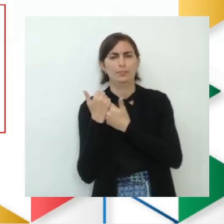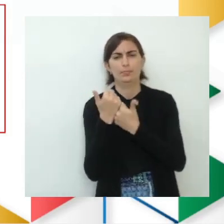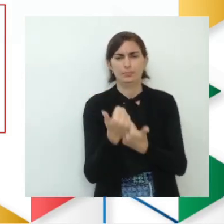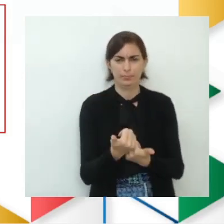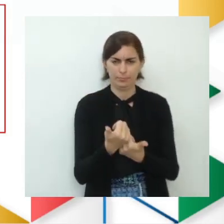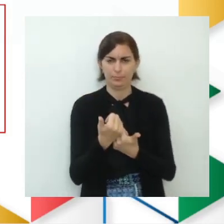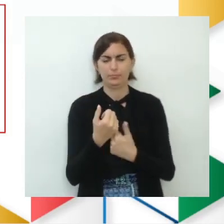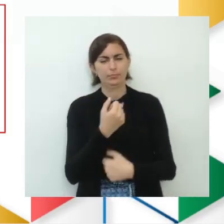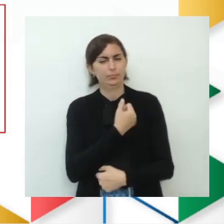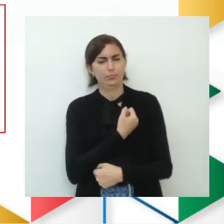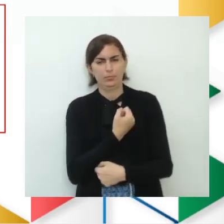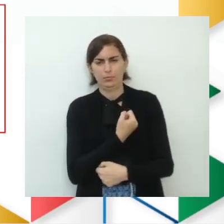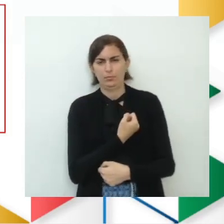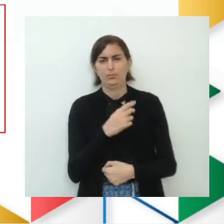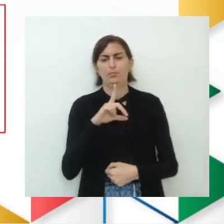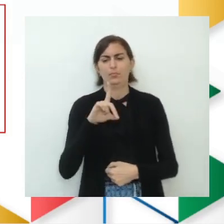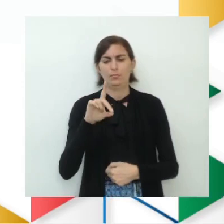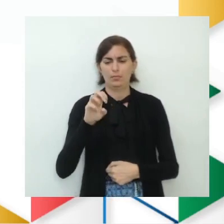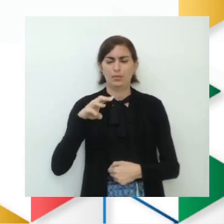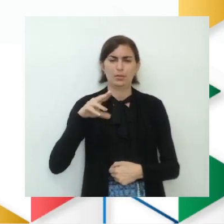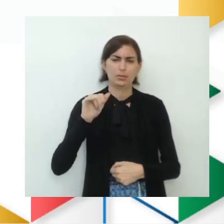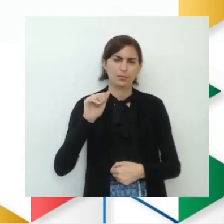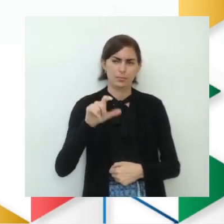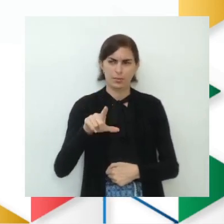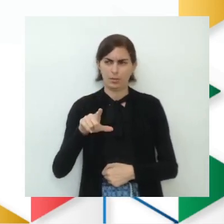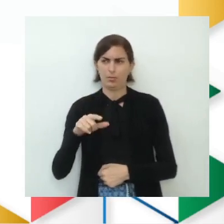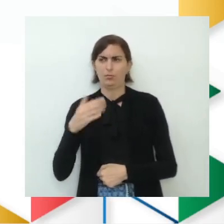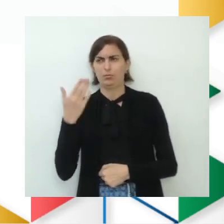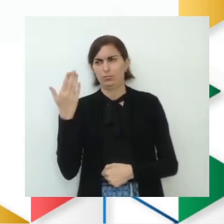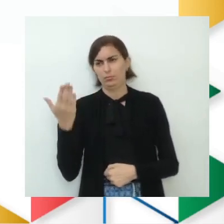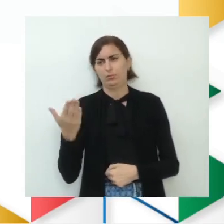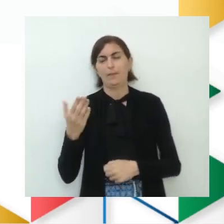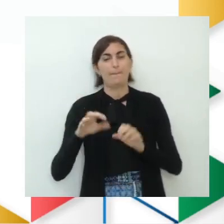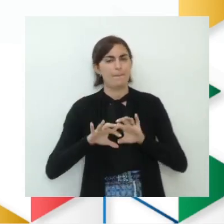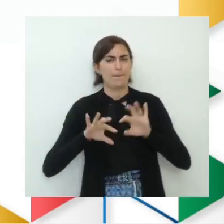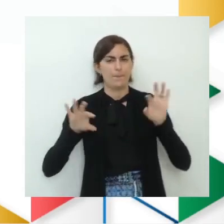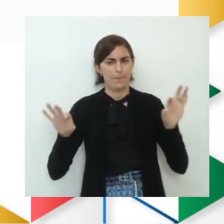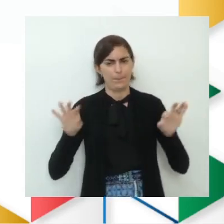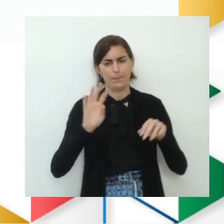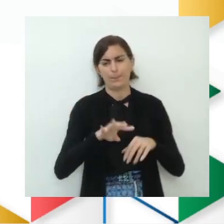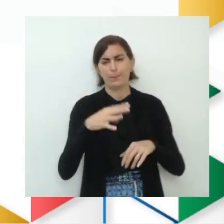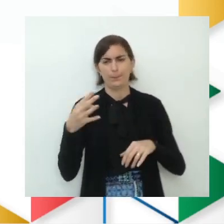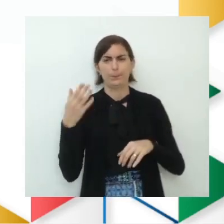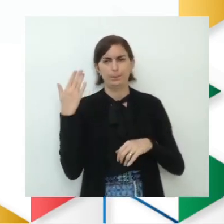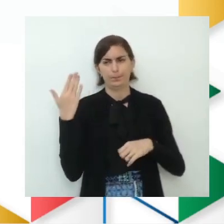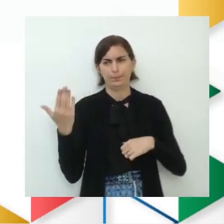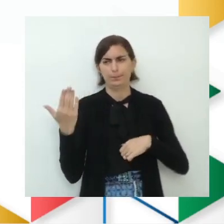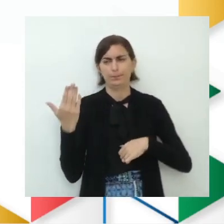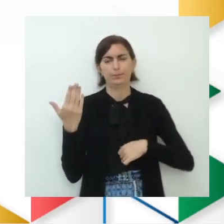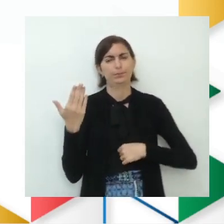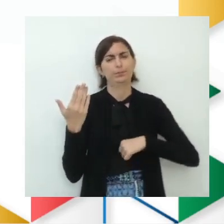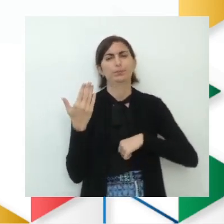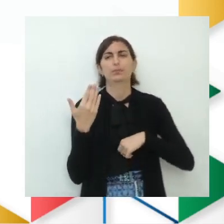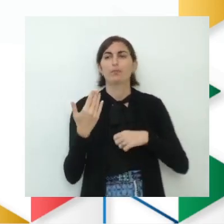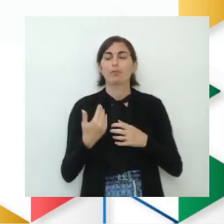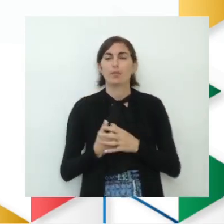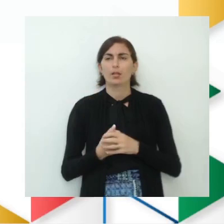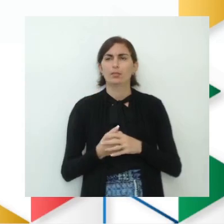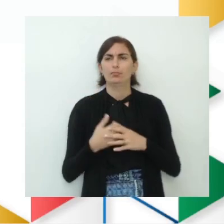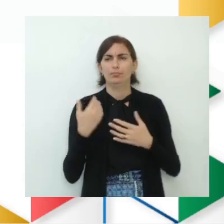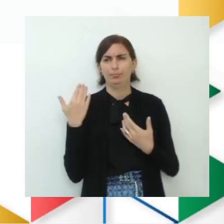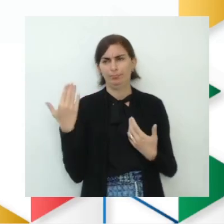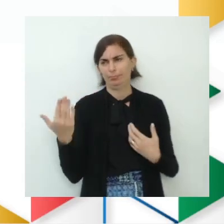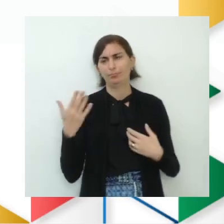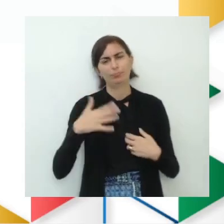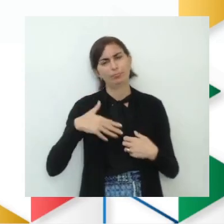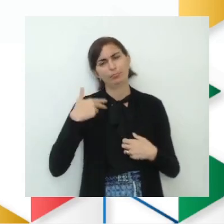esses números na forma decimal? Vem comigo? Vamos lá. Separa aí o gráfico para você, teu lado direito da tua tela, para